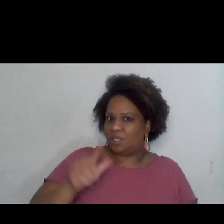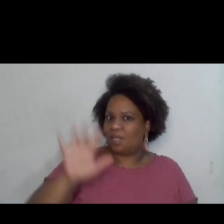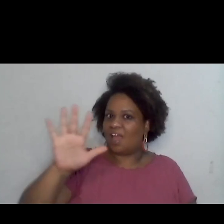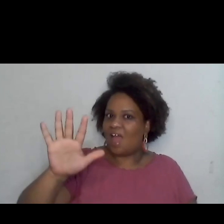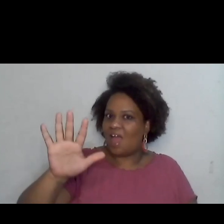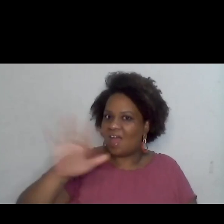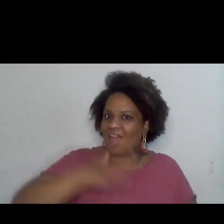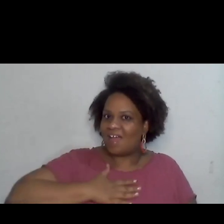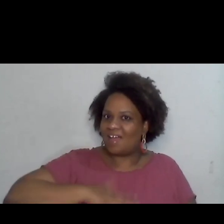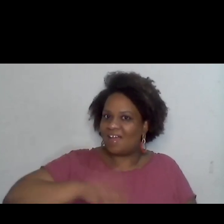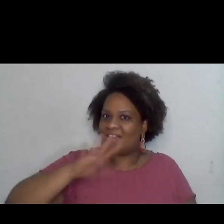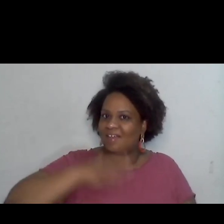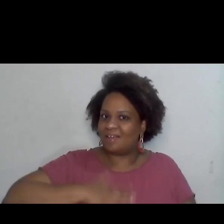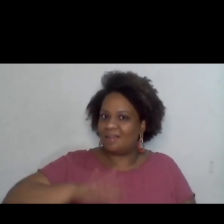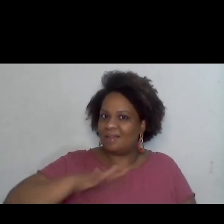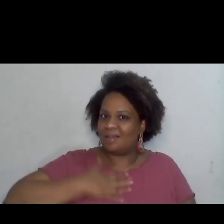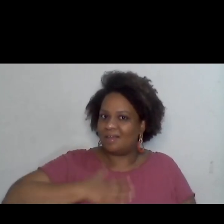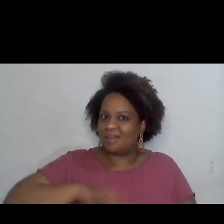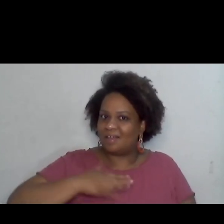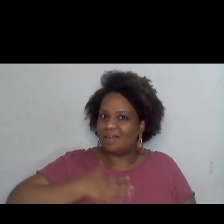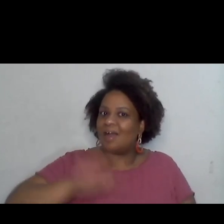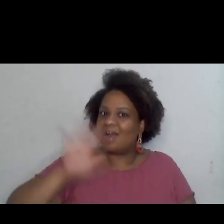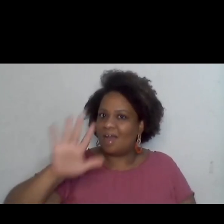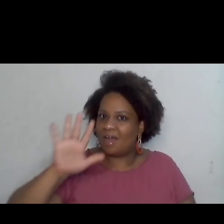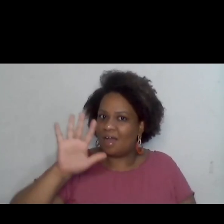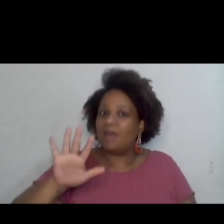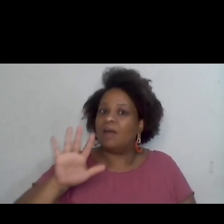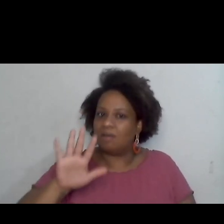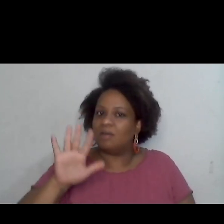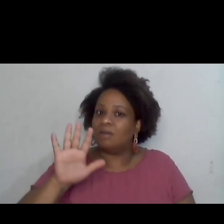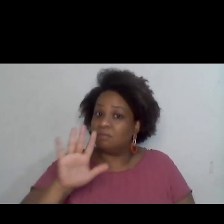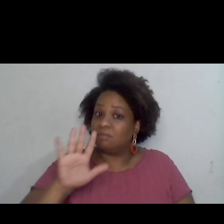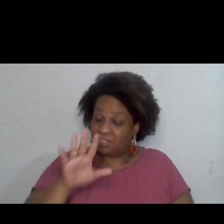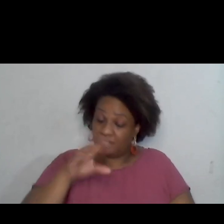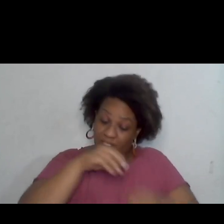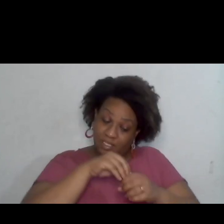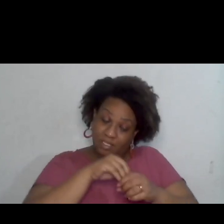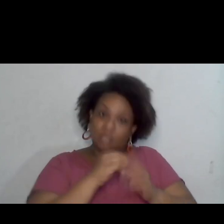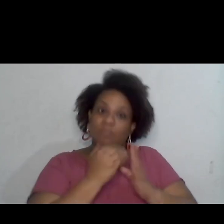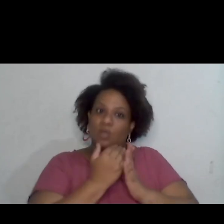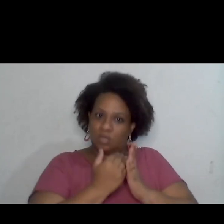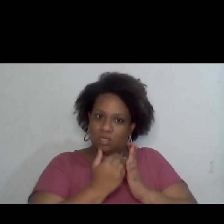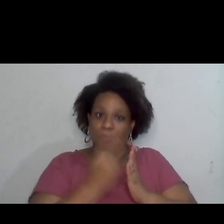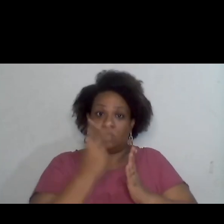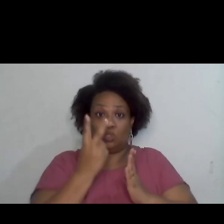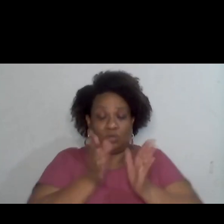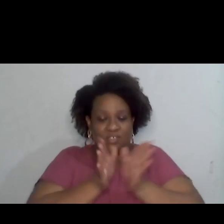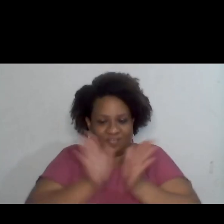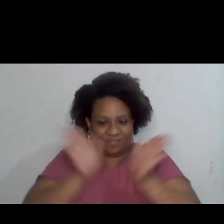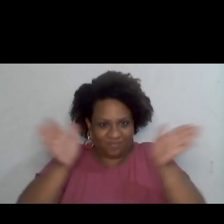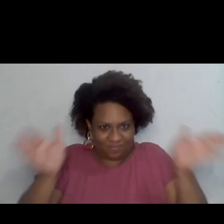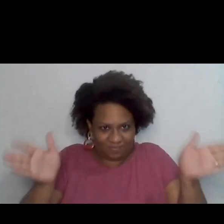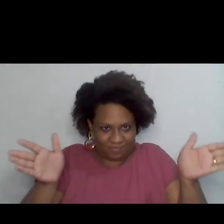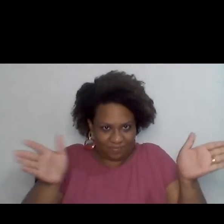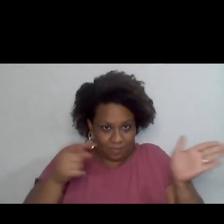Calma. Não, vai ser... exatamente, é dentro de um programa, nós vamos ter que ter 2 editais diferentes. Um